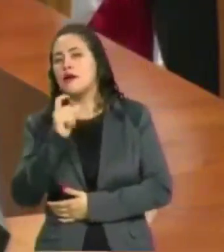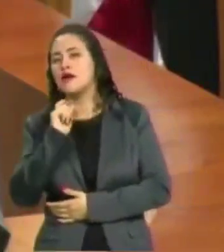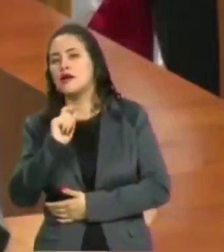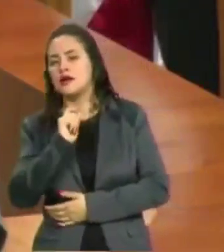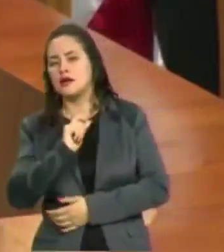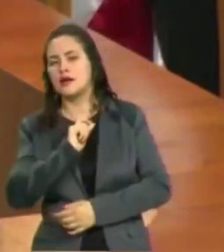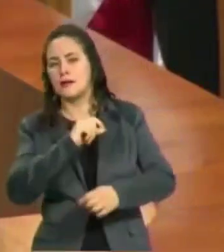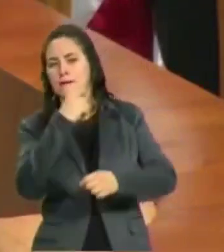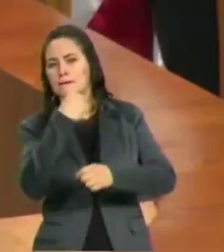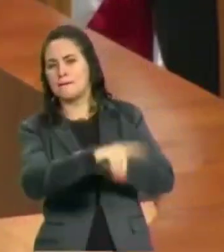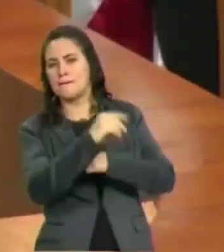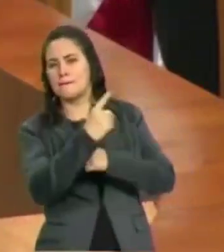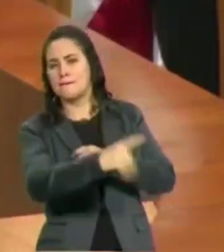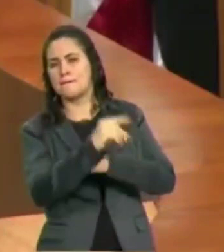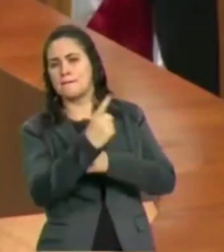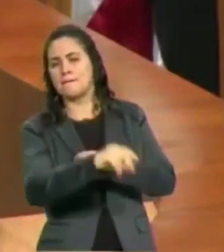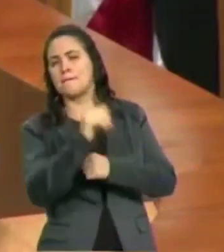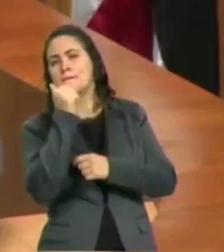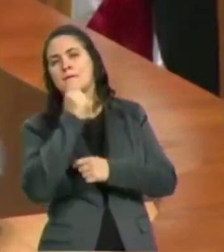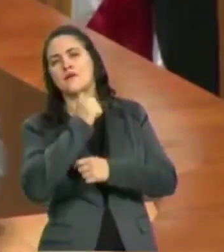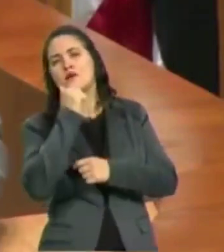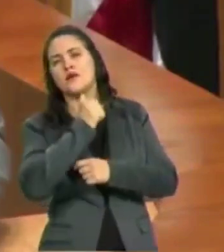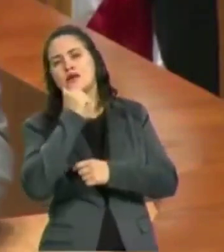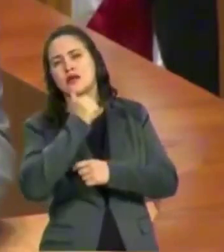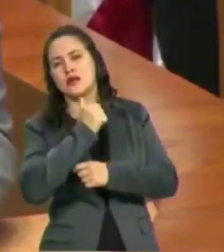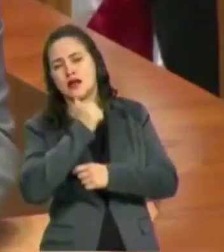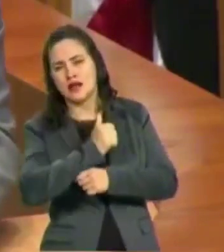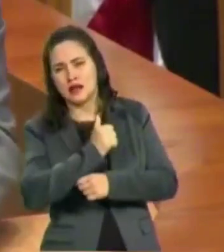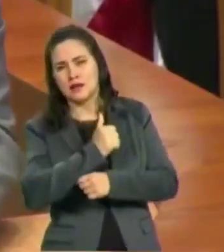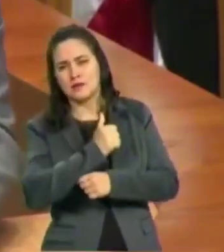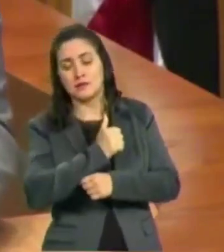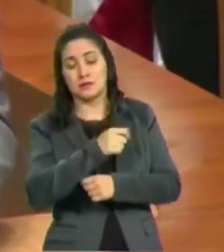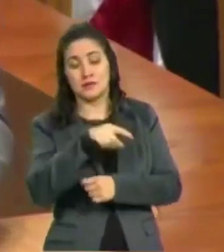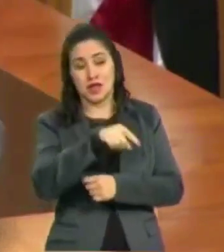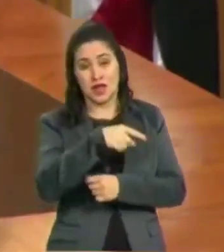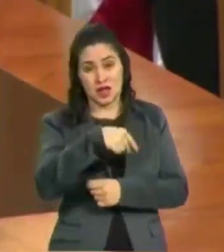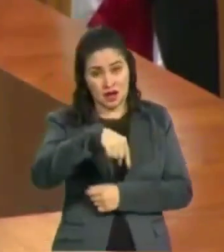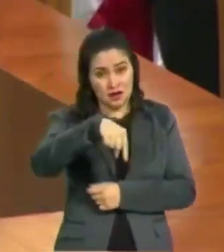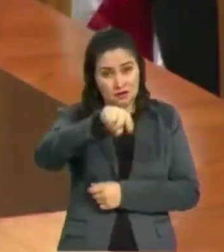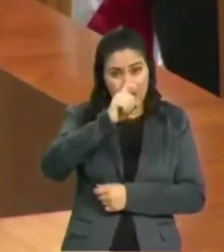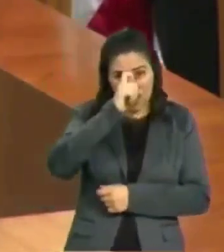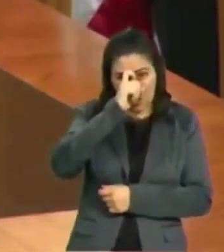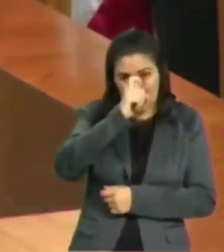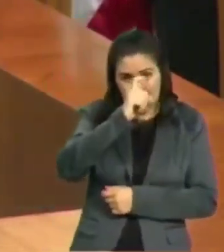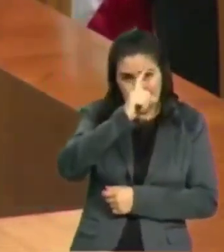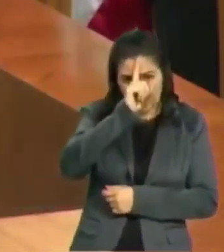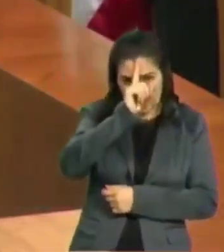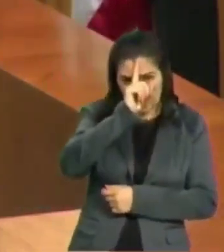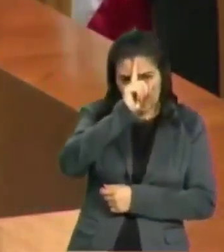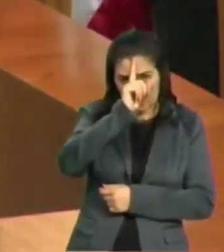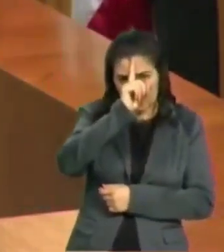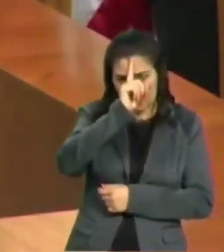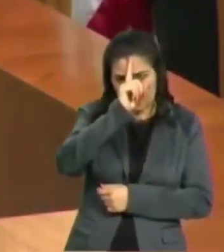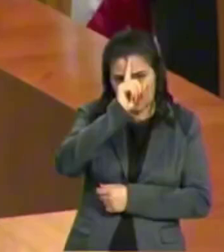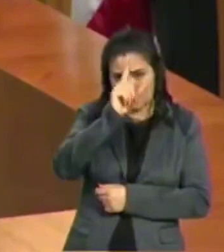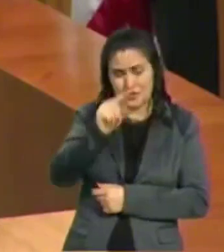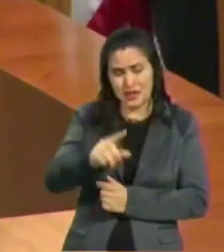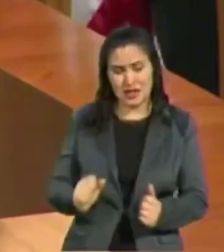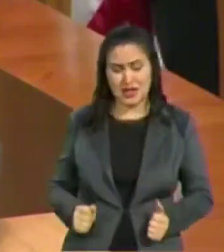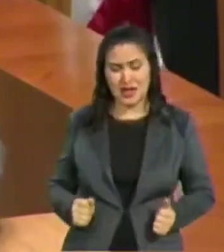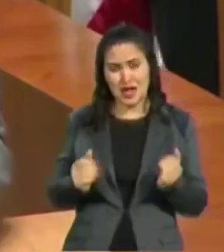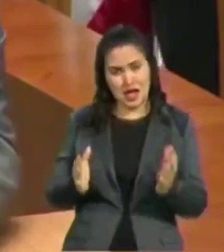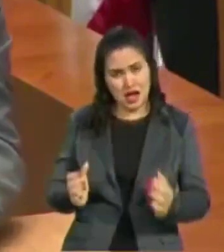ressarcir o erário público estadual em virtude de